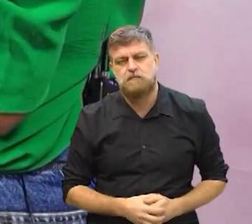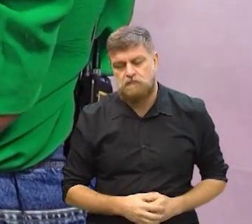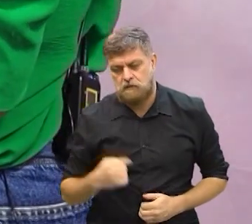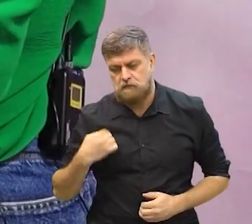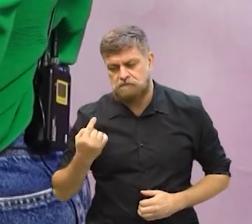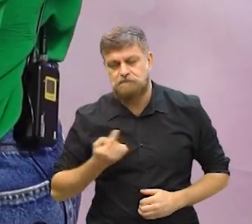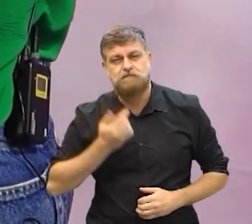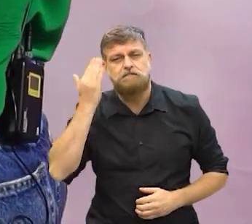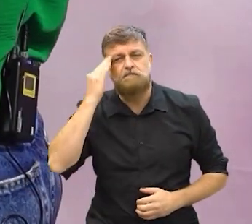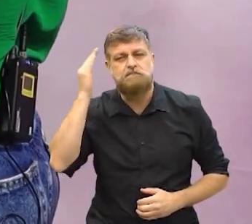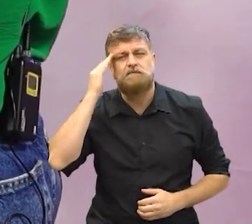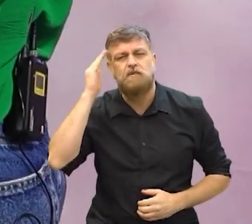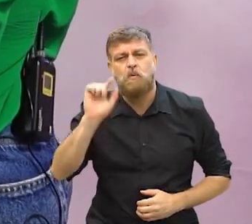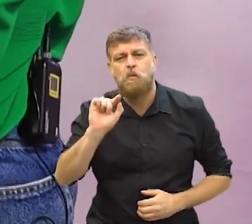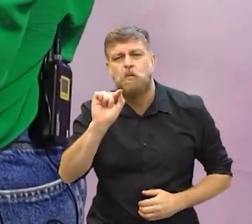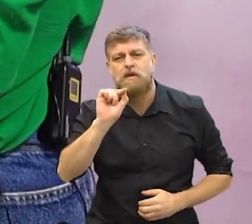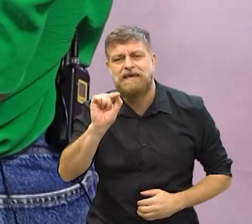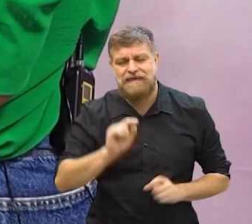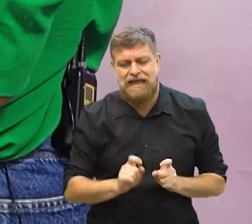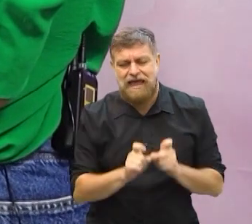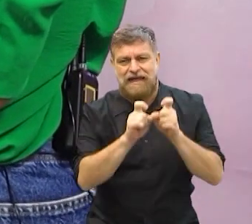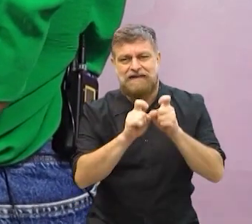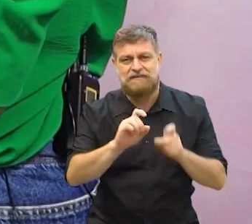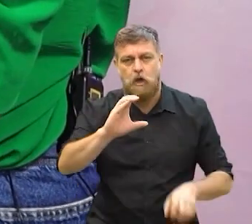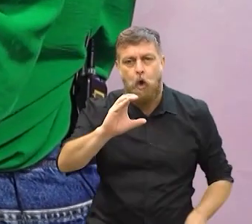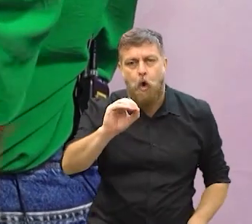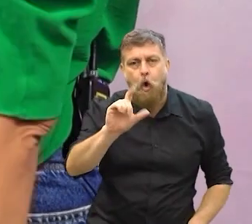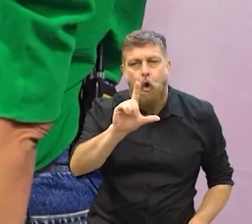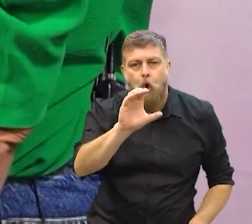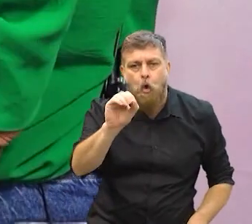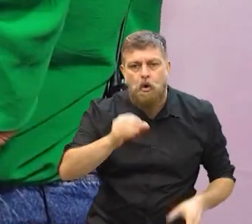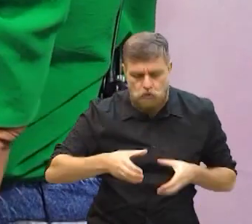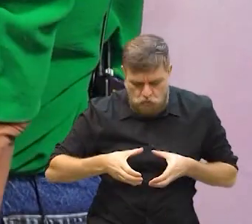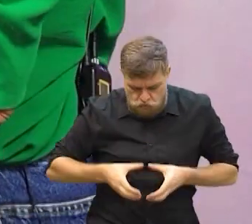Doutor, então para a gente entender, né, o que é o câncer de colo de útero?